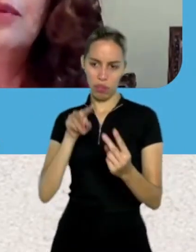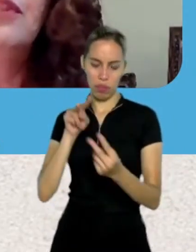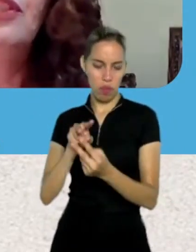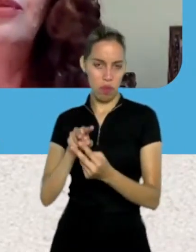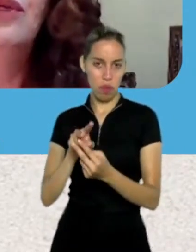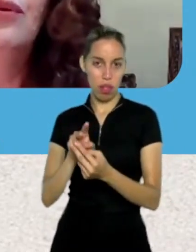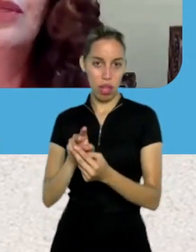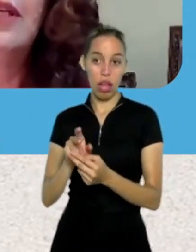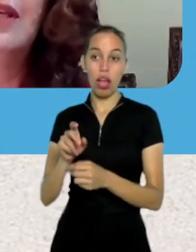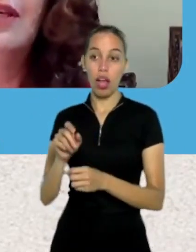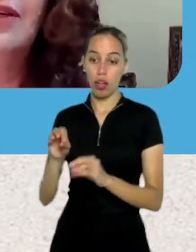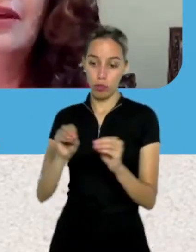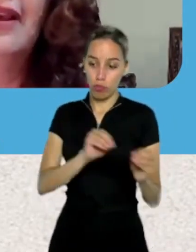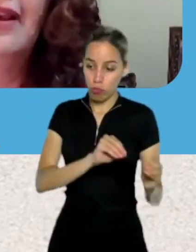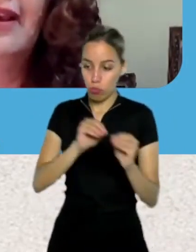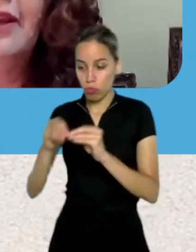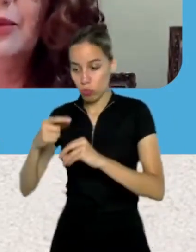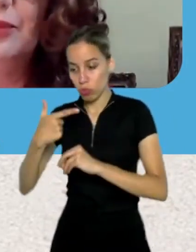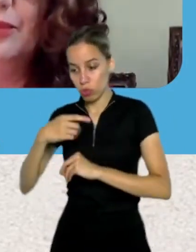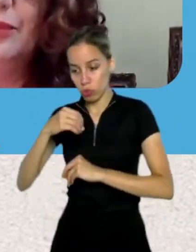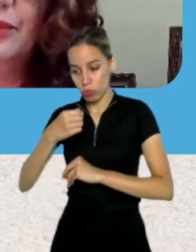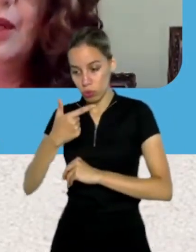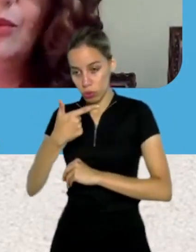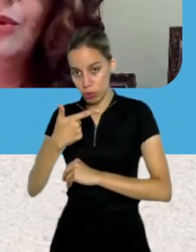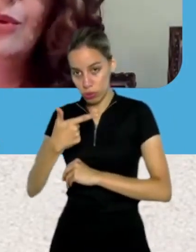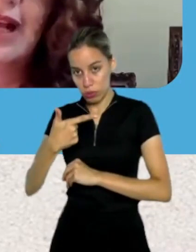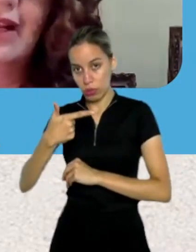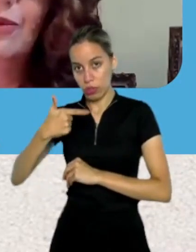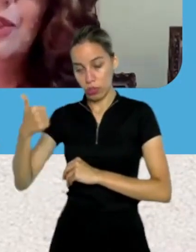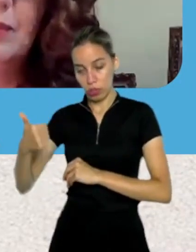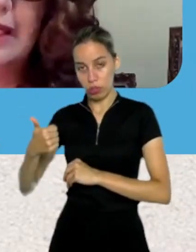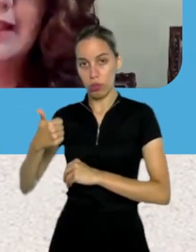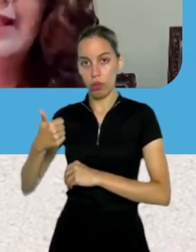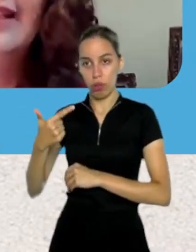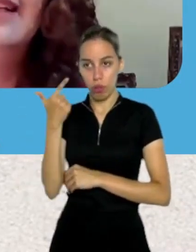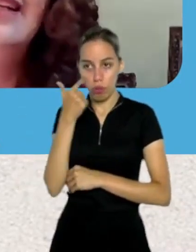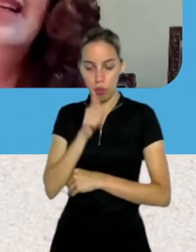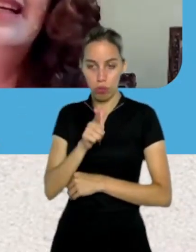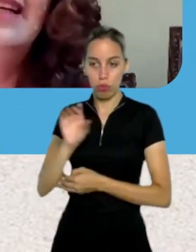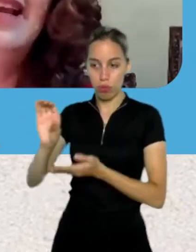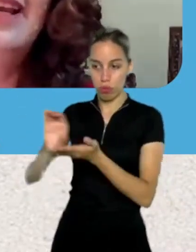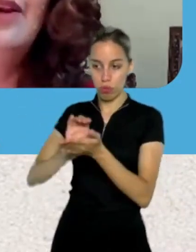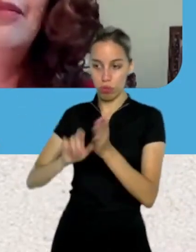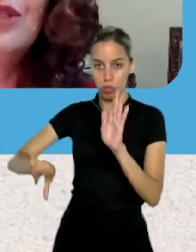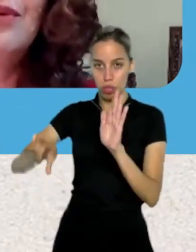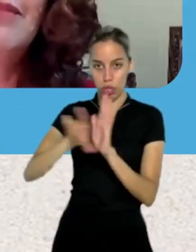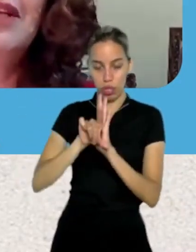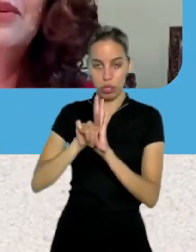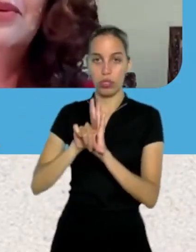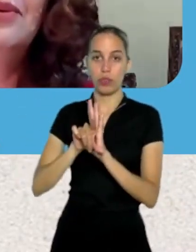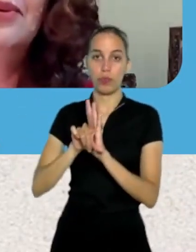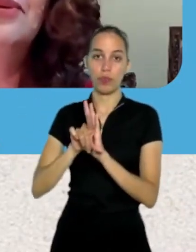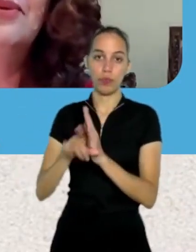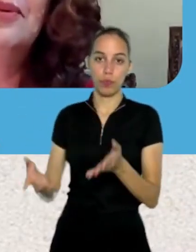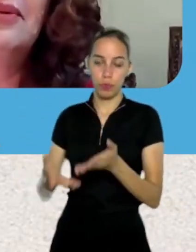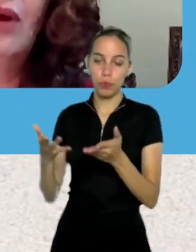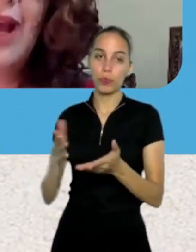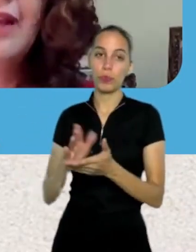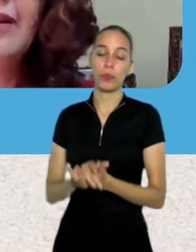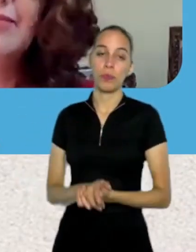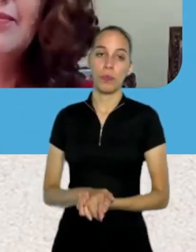foi em 2021, eu consegui um recurso da Lei Aldir Blanc, e aí eu fiz o